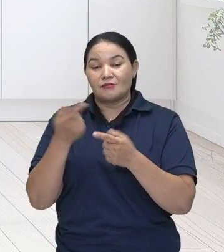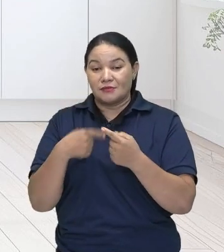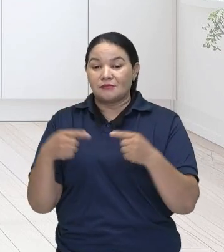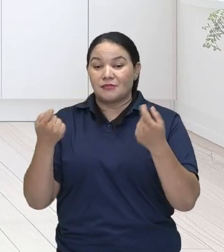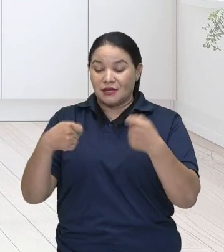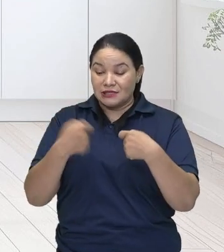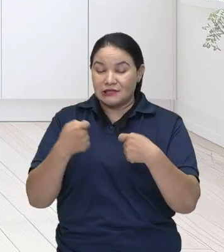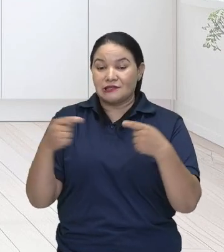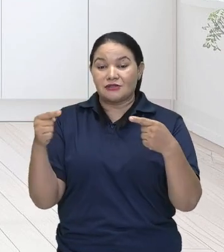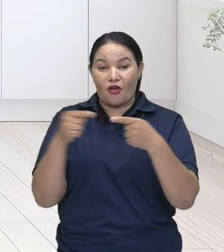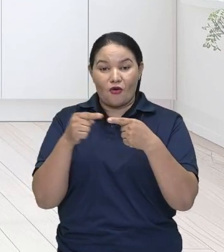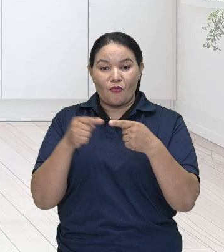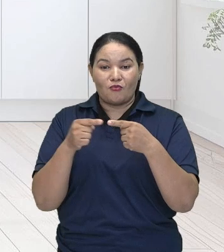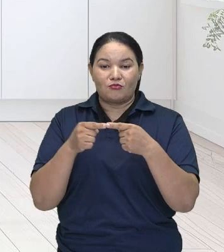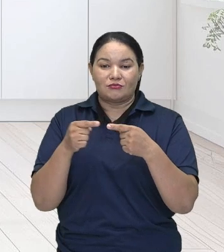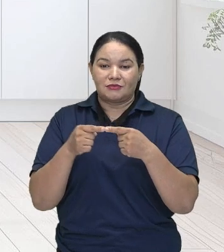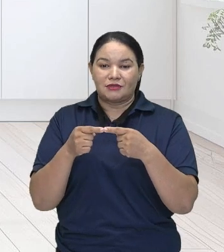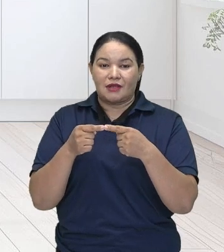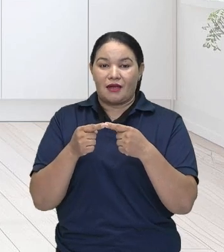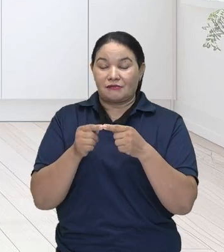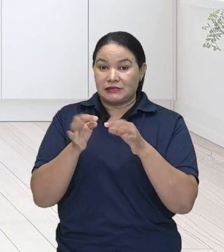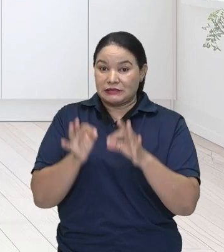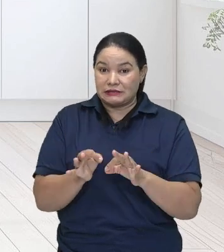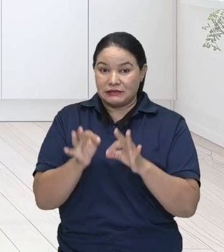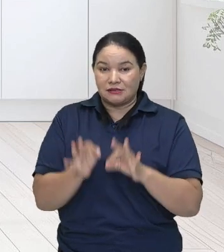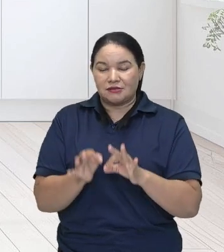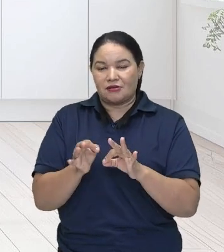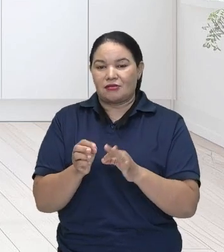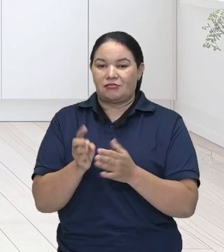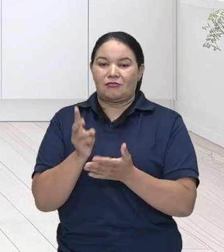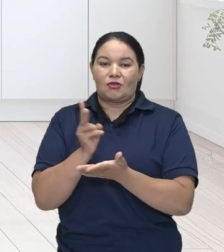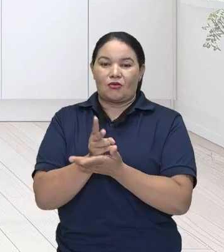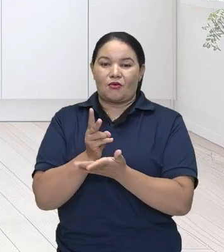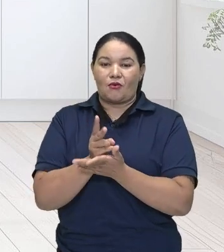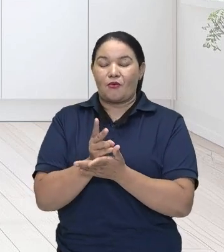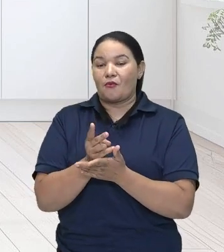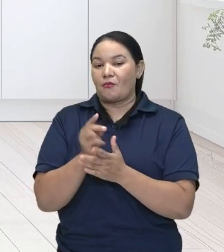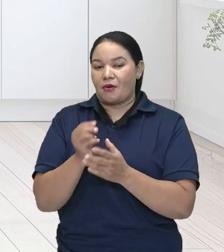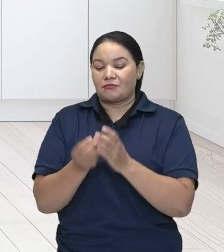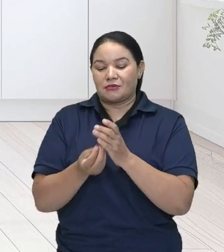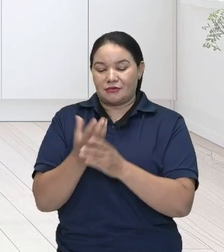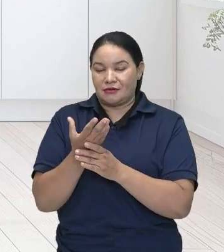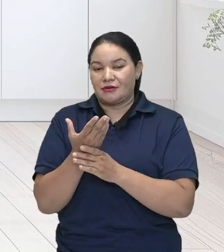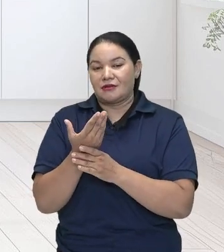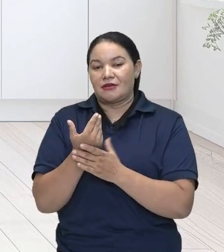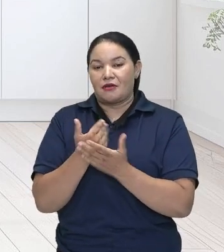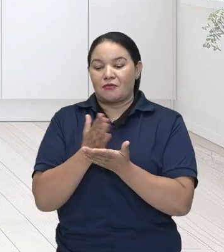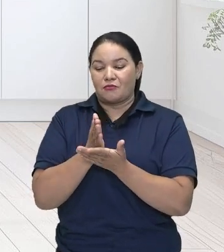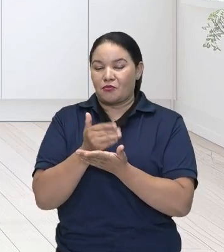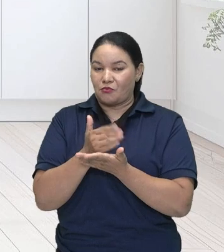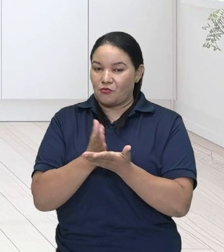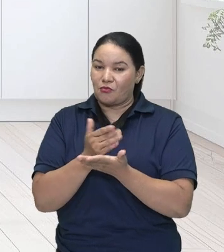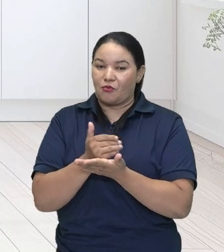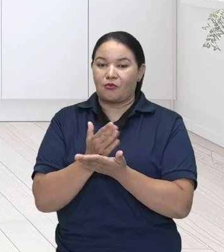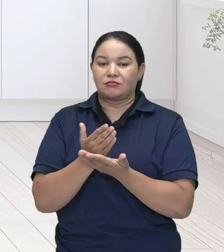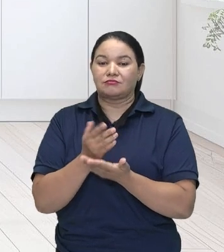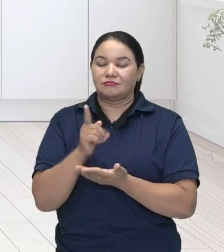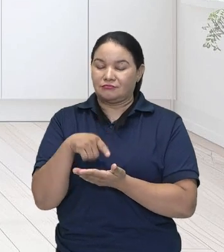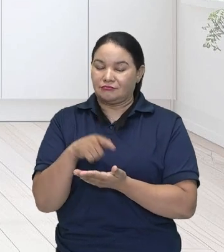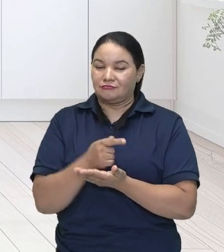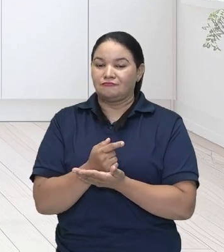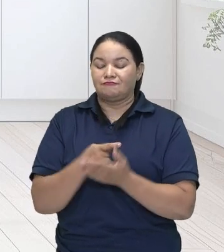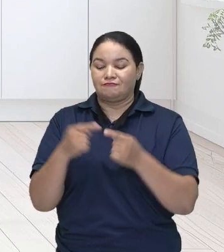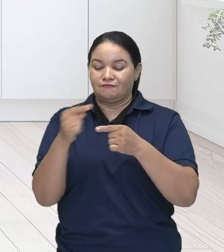de maneira precisa para criar a mesma massa sempre, né, a mesma